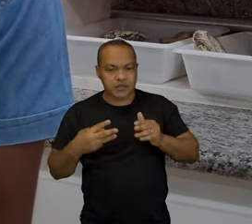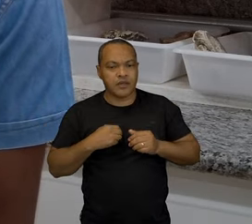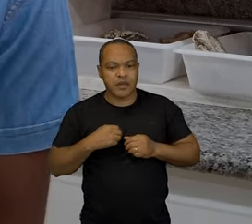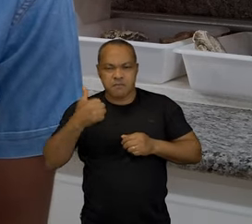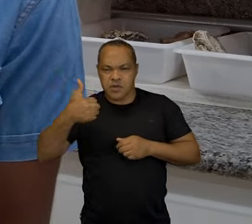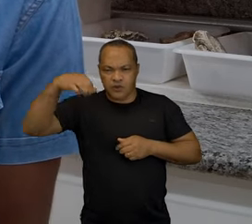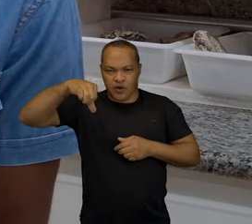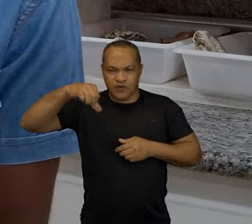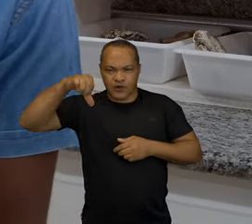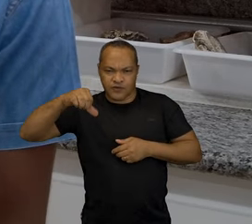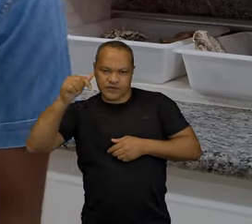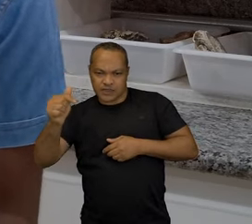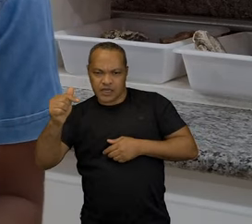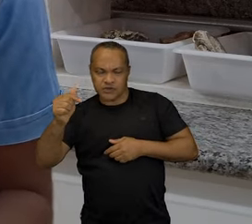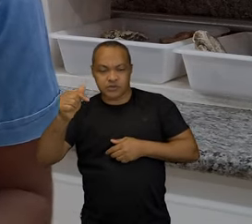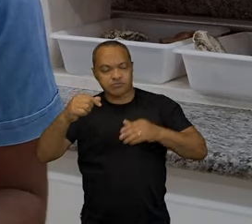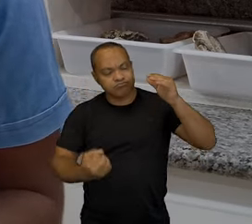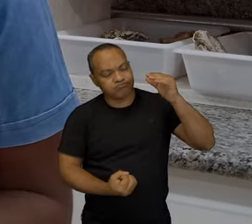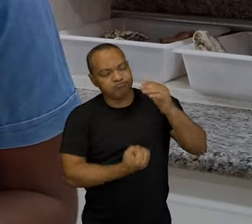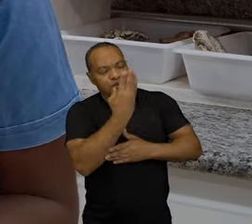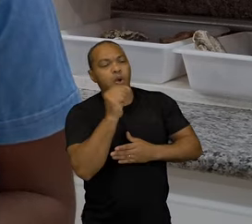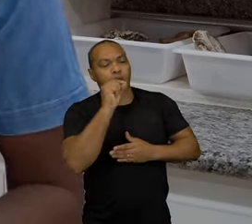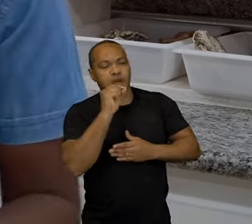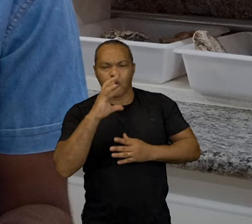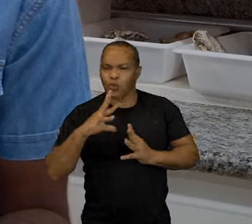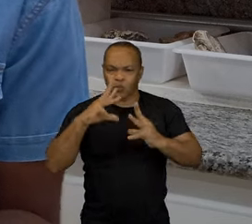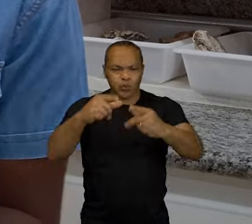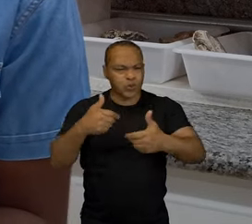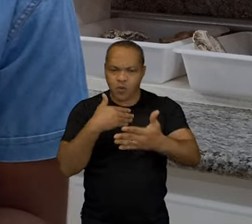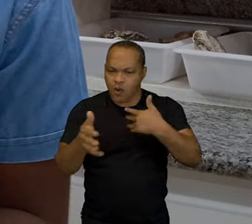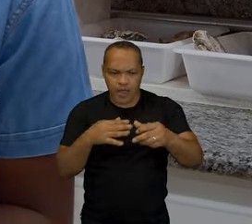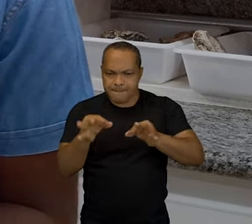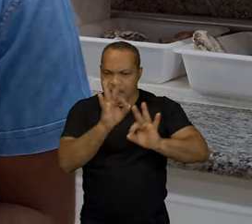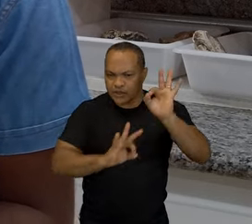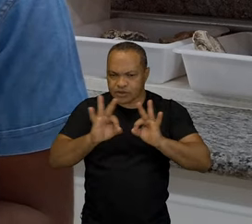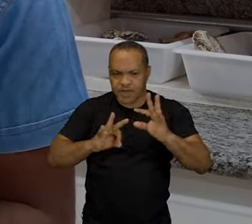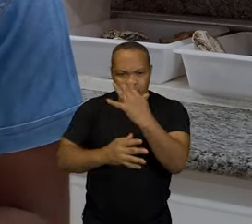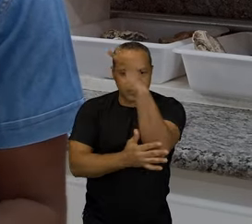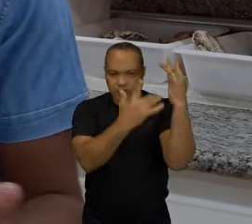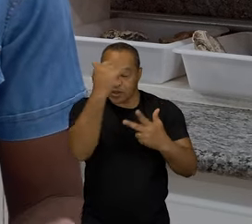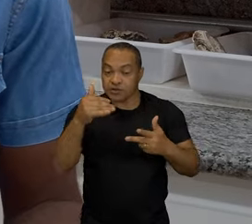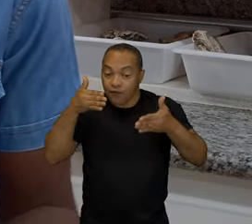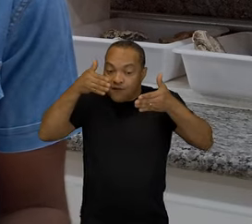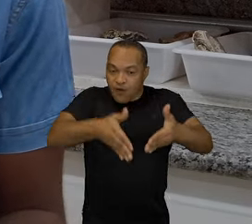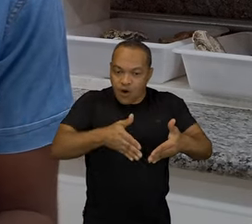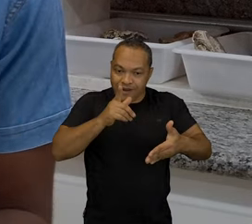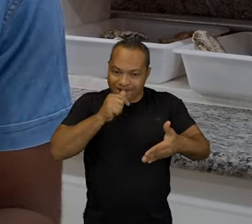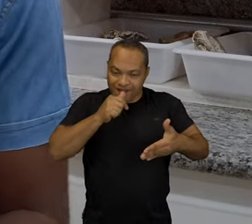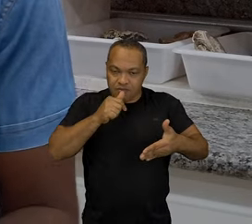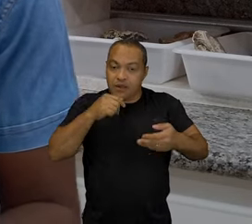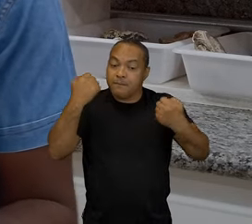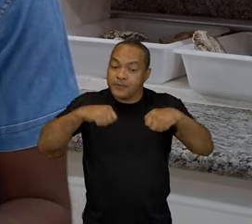de 1997, ela define que todo e qualquer planejamento ambiental focado em recursos